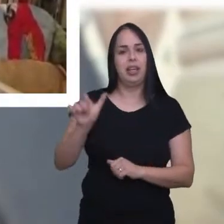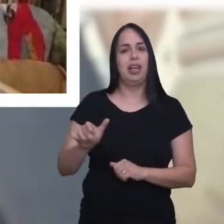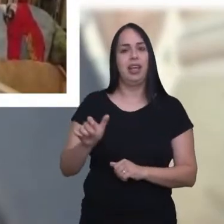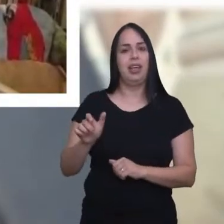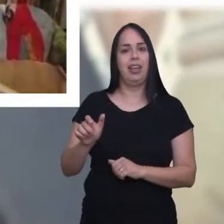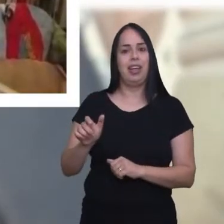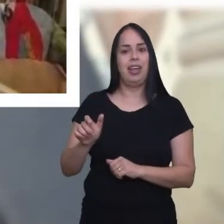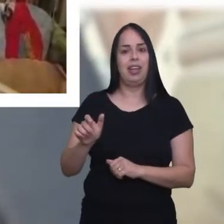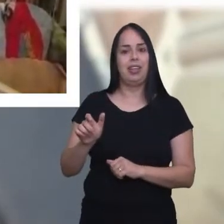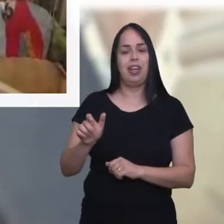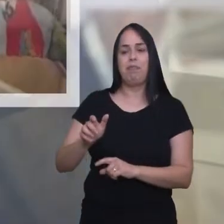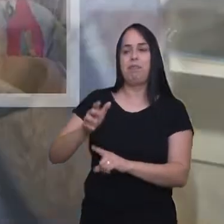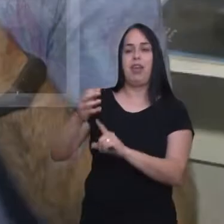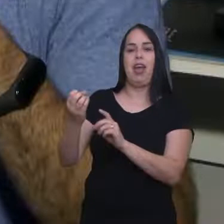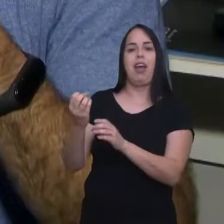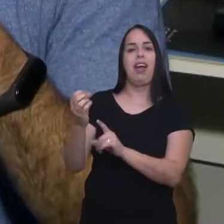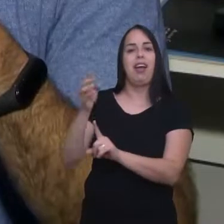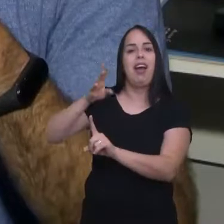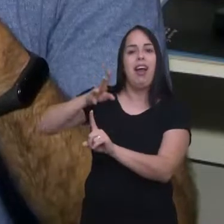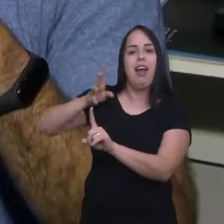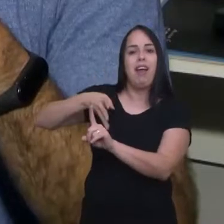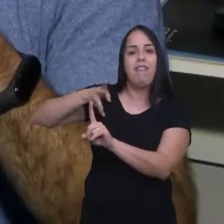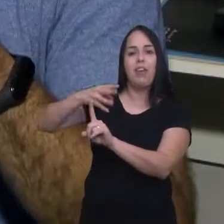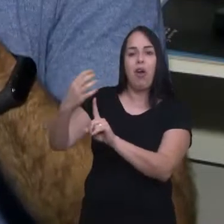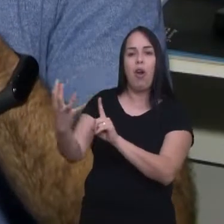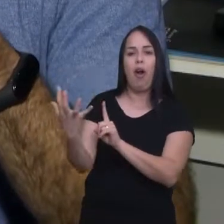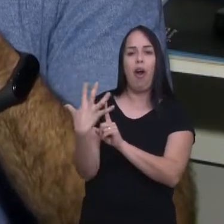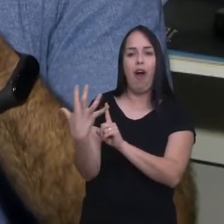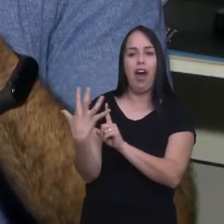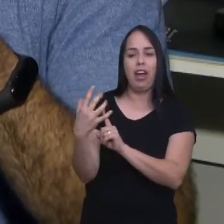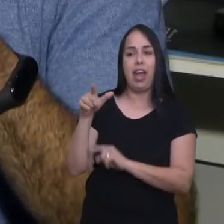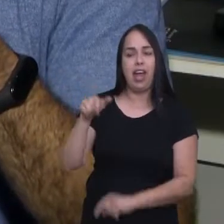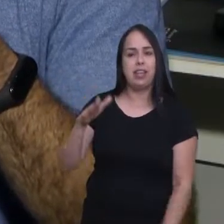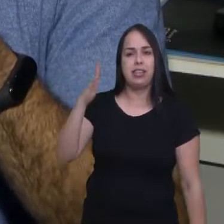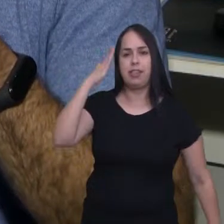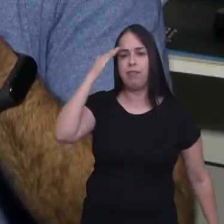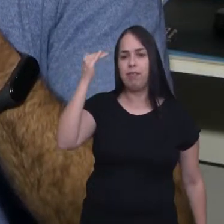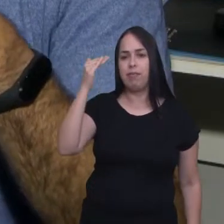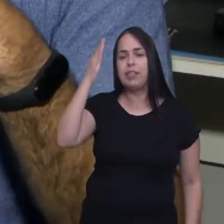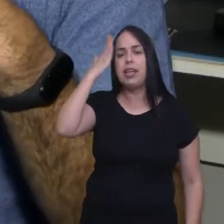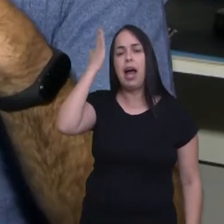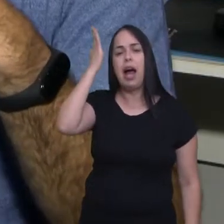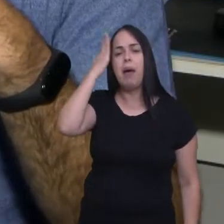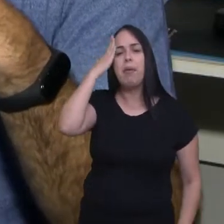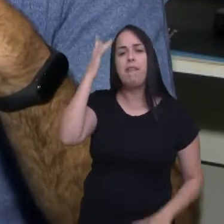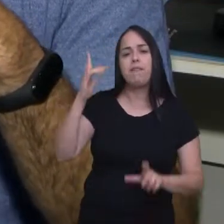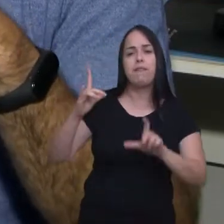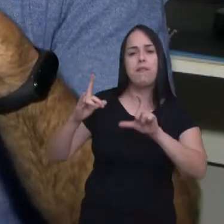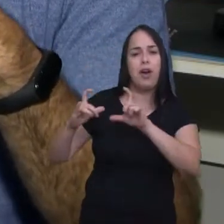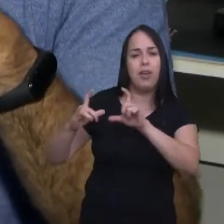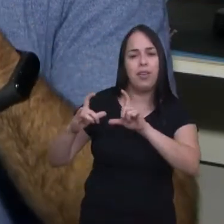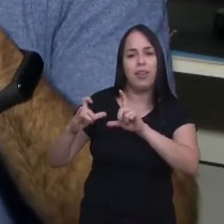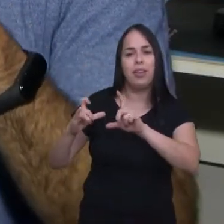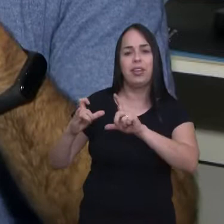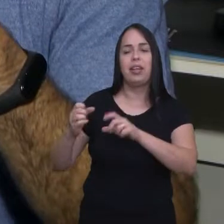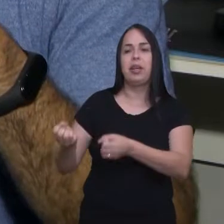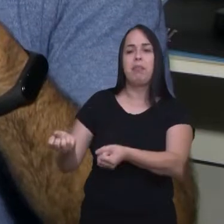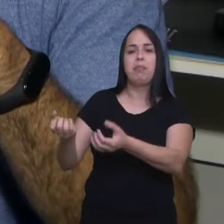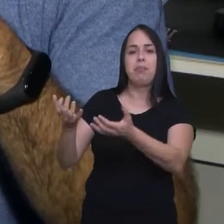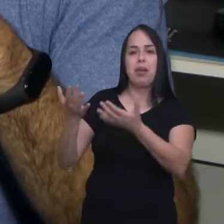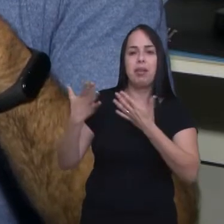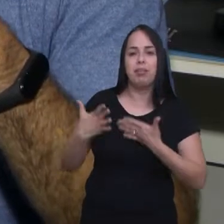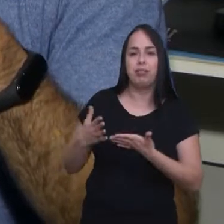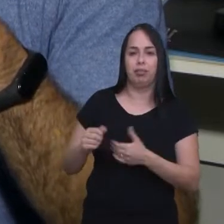mestre. E o Imoto sabe muito de fotografia. Ele trouxe muita coisa para a